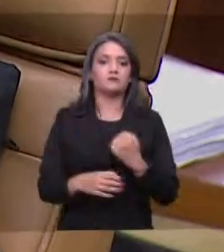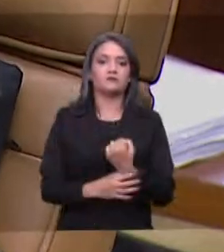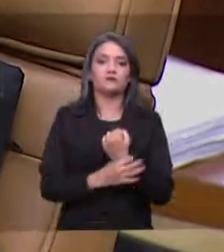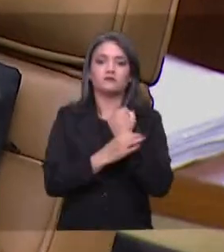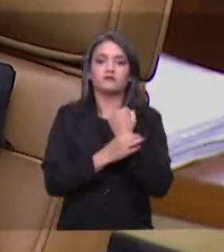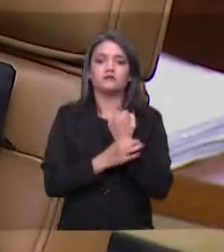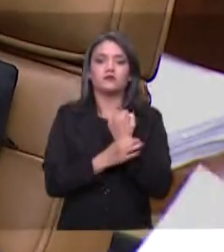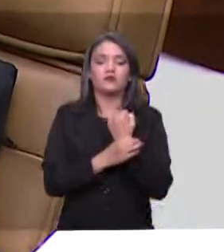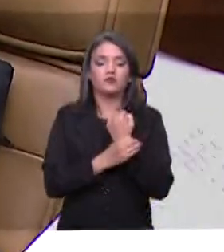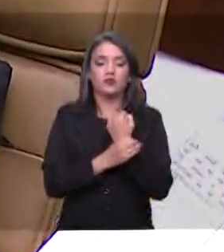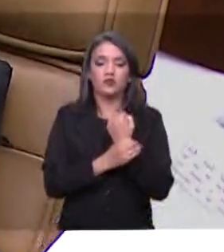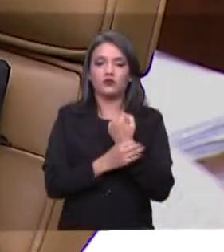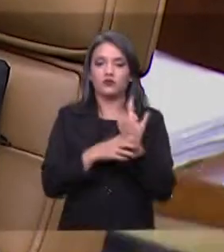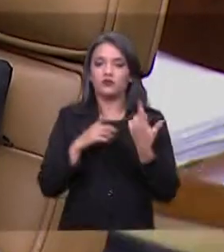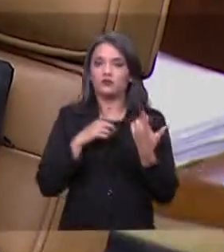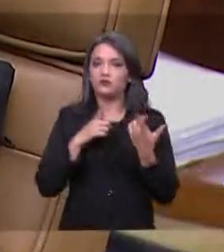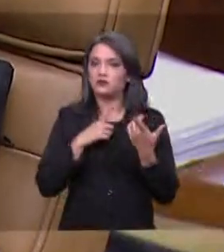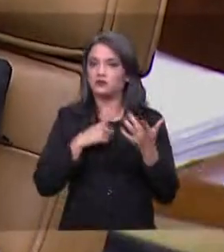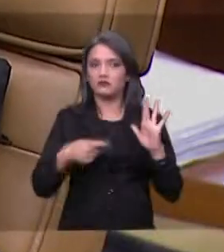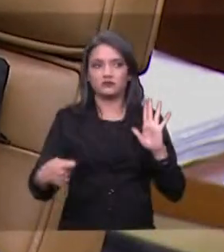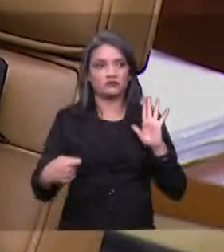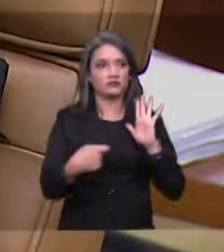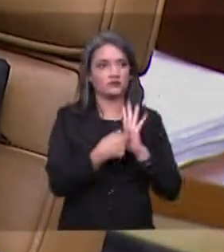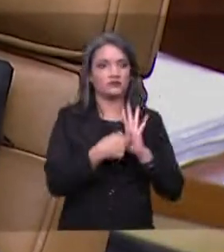com o oferecimento da denúncia.